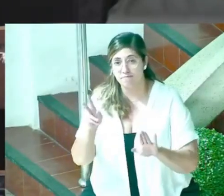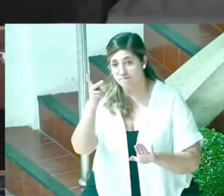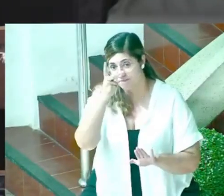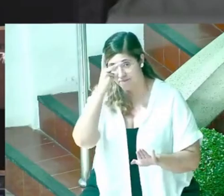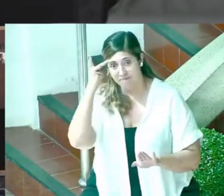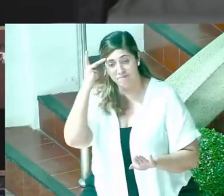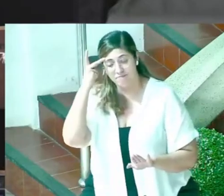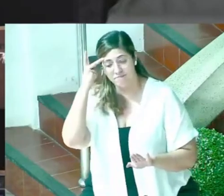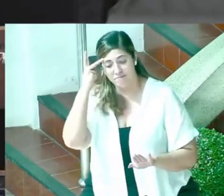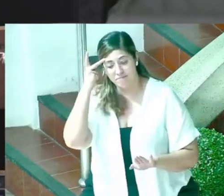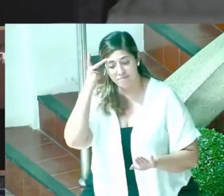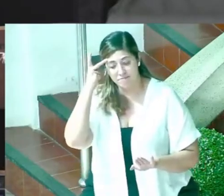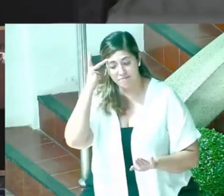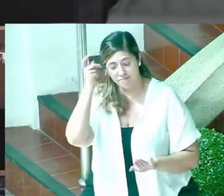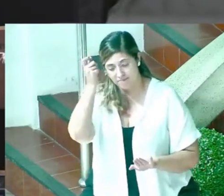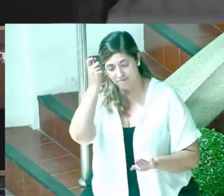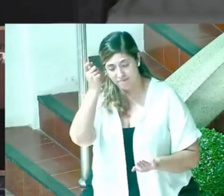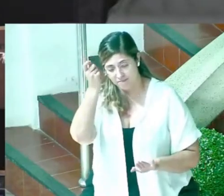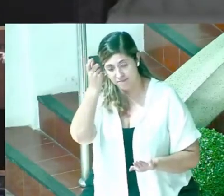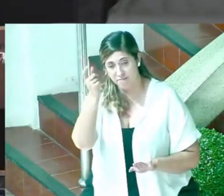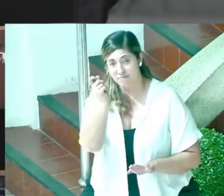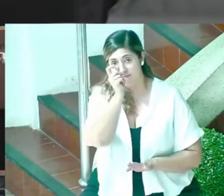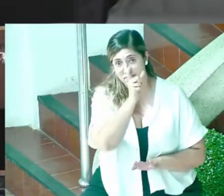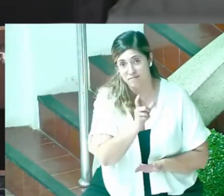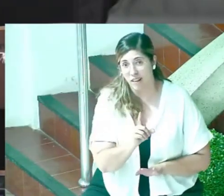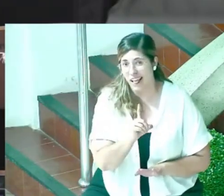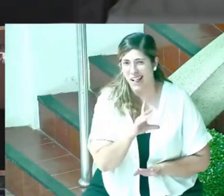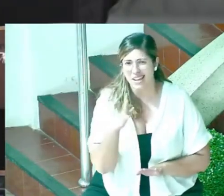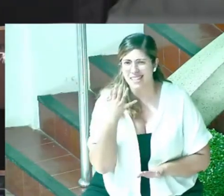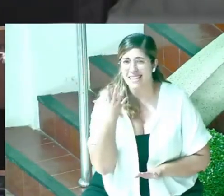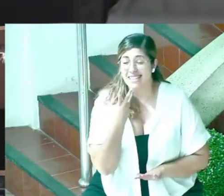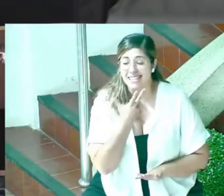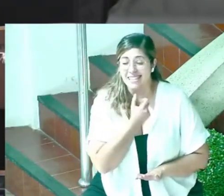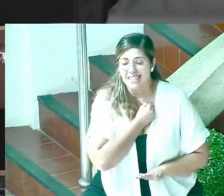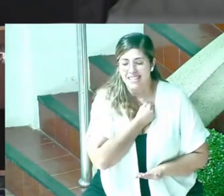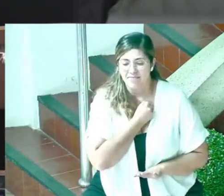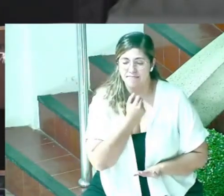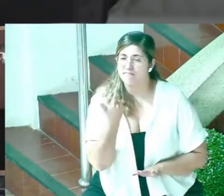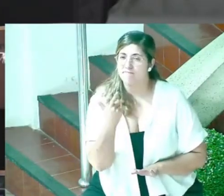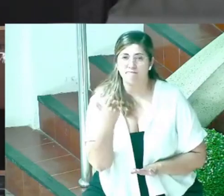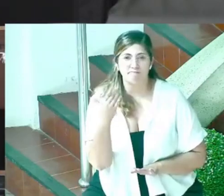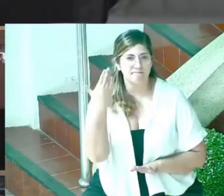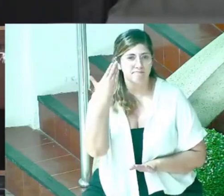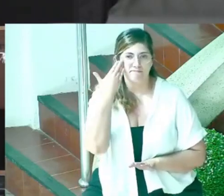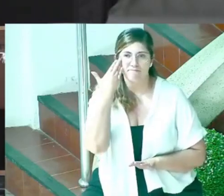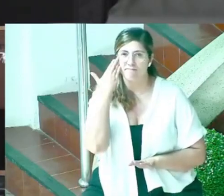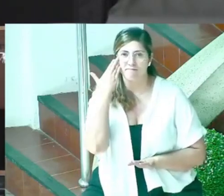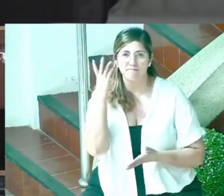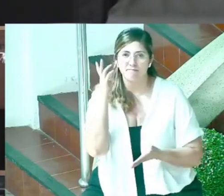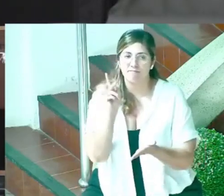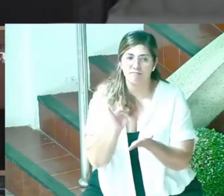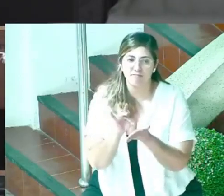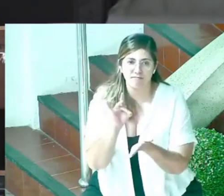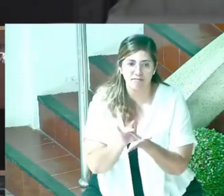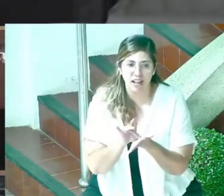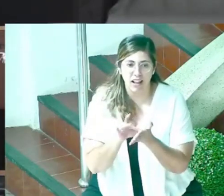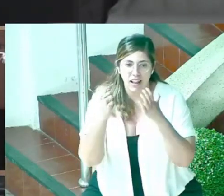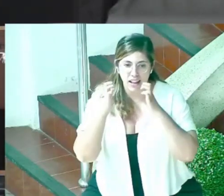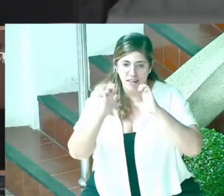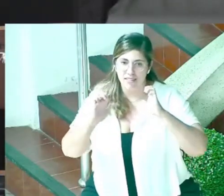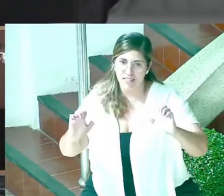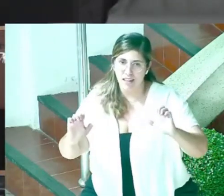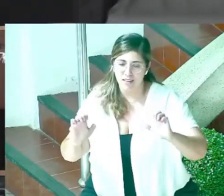isso na tua cara. A Bíblia usa a expressão, Deus não impropera, Ele não lança na